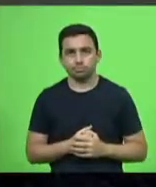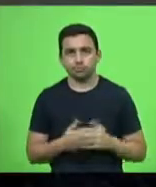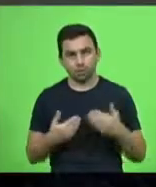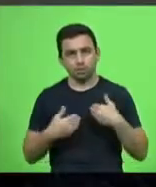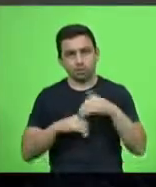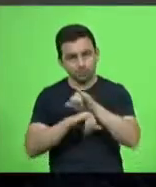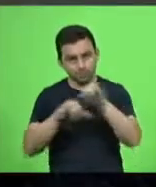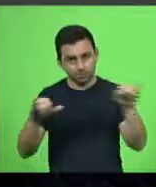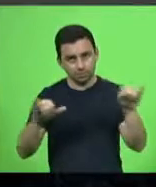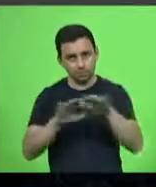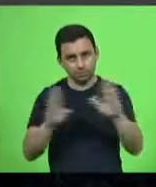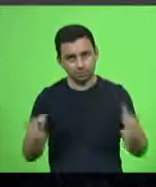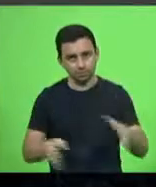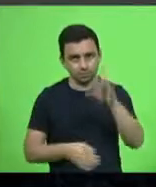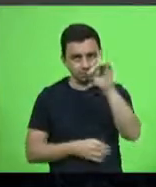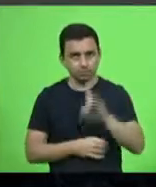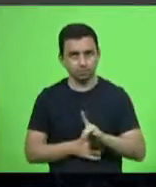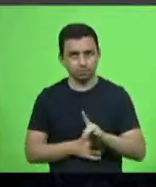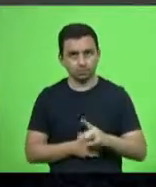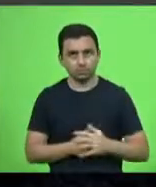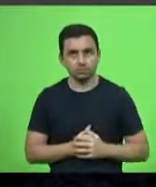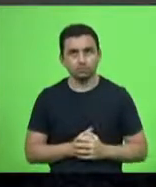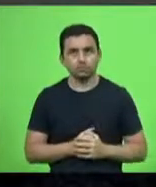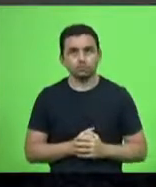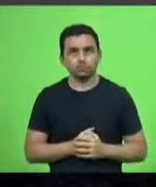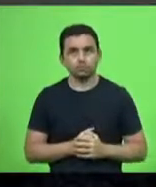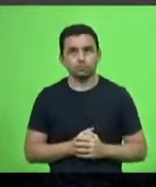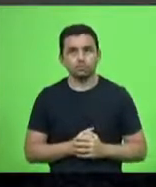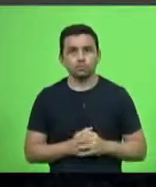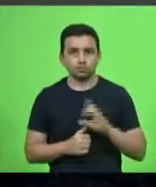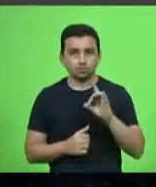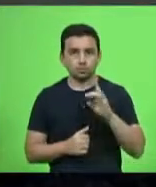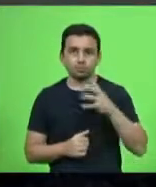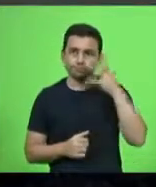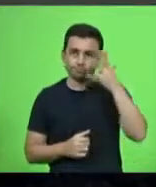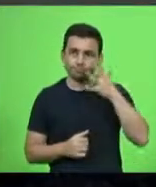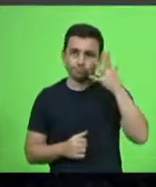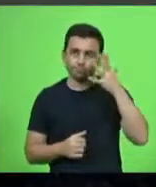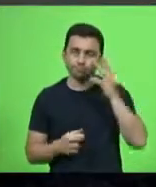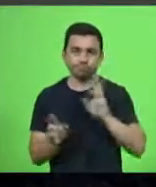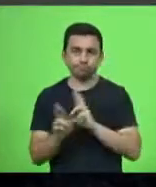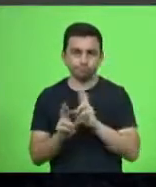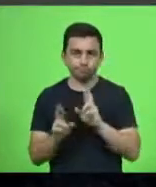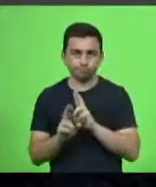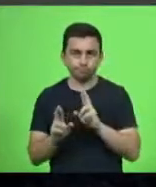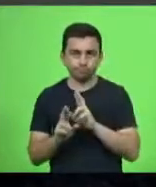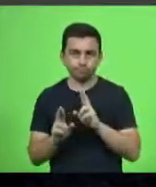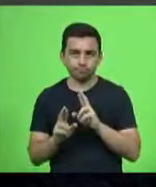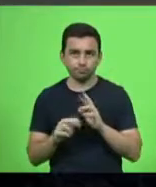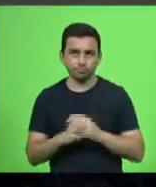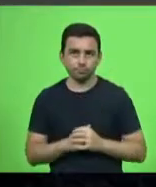diretora, mas permita-me aqui fazer essa manifestação em relação à forma